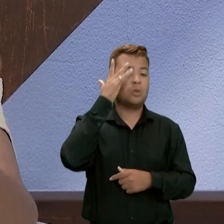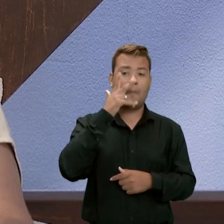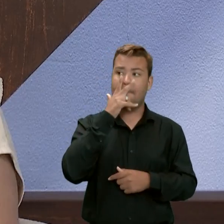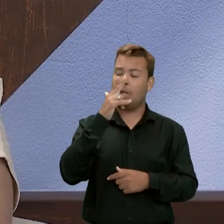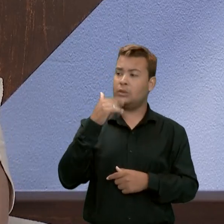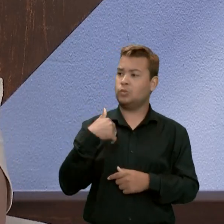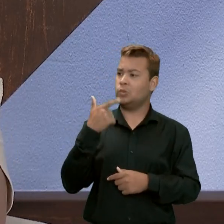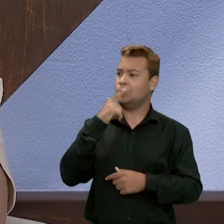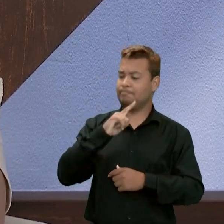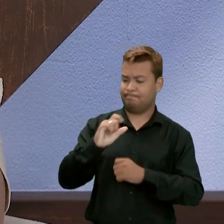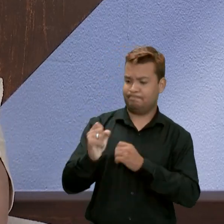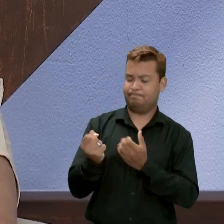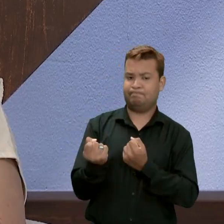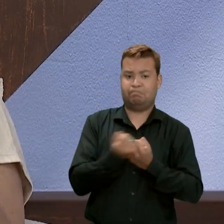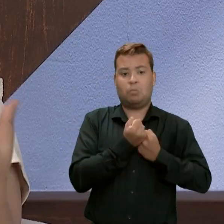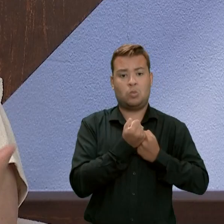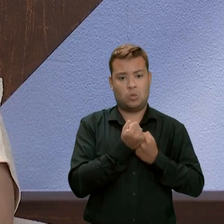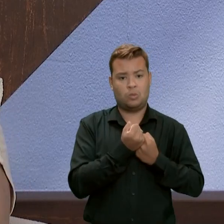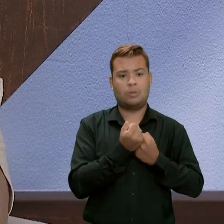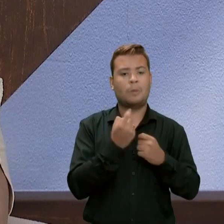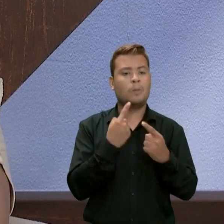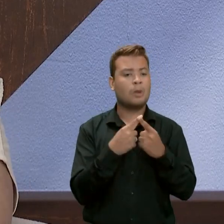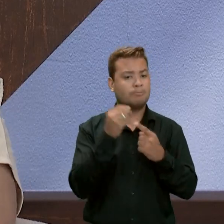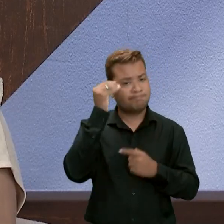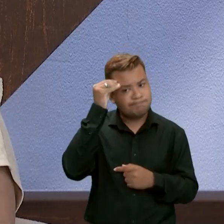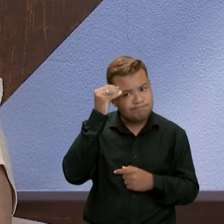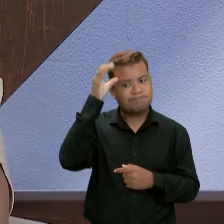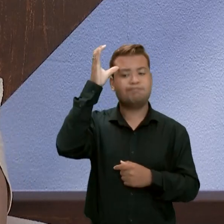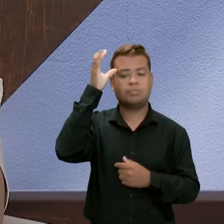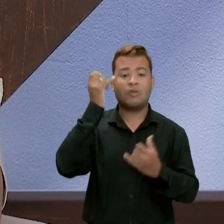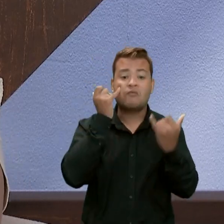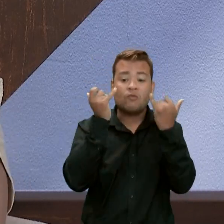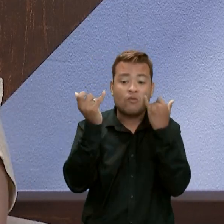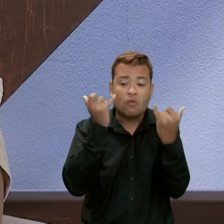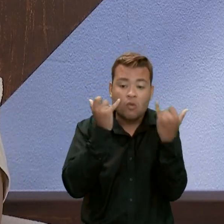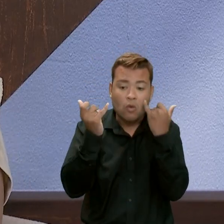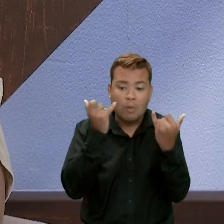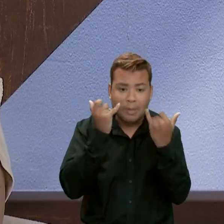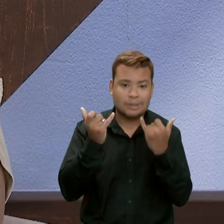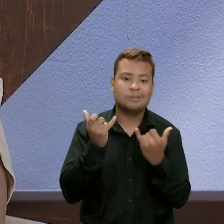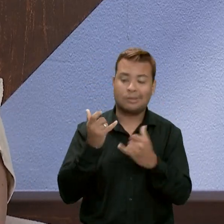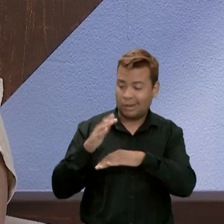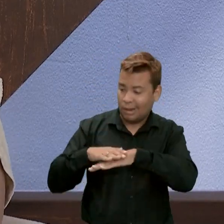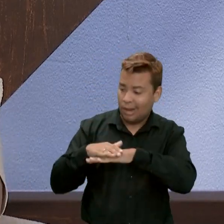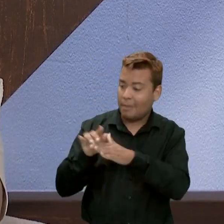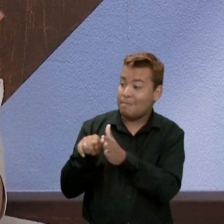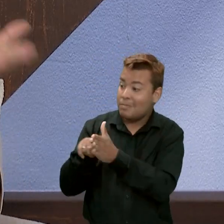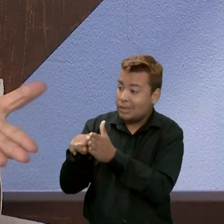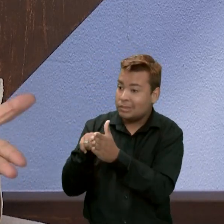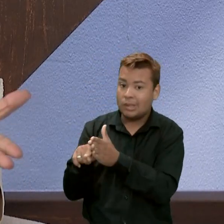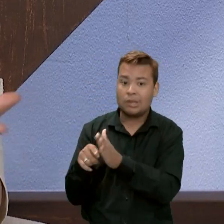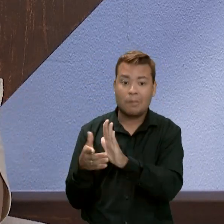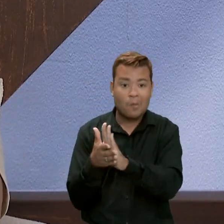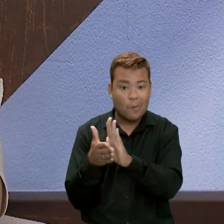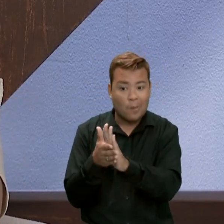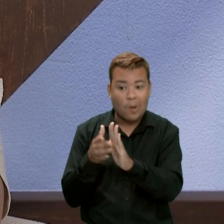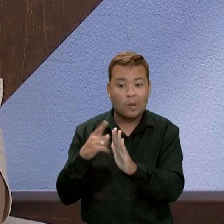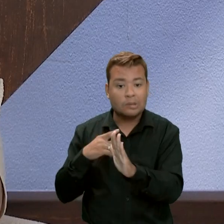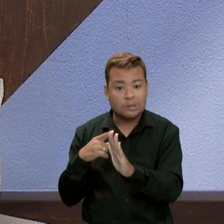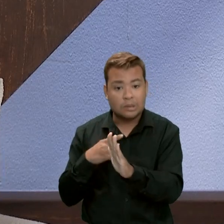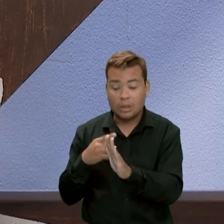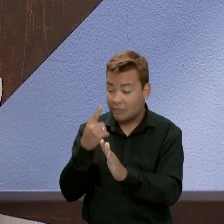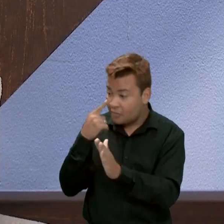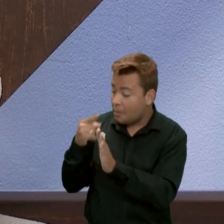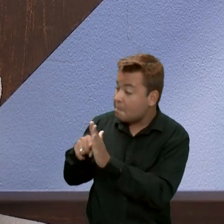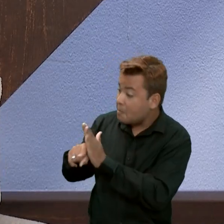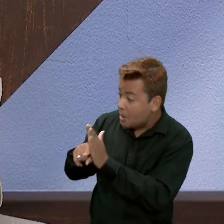de toda essa pesquisa, de toda essa política, né? Então, você vê em mão a